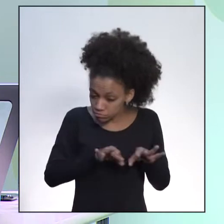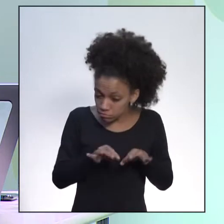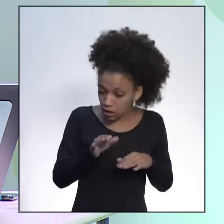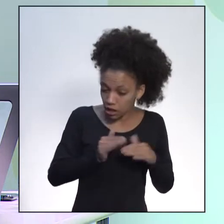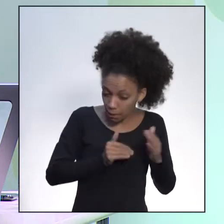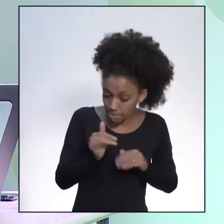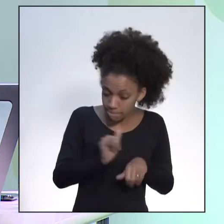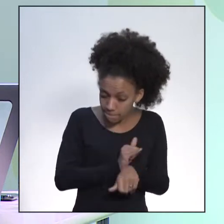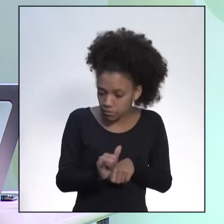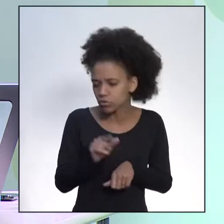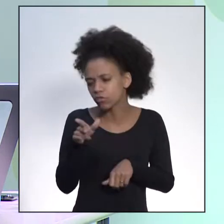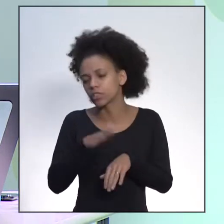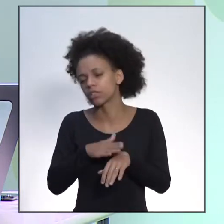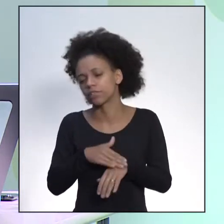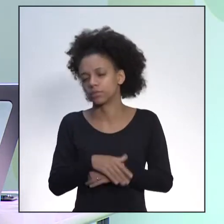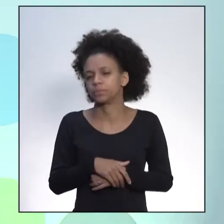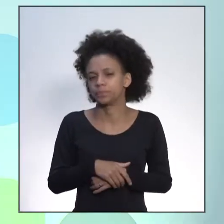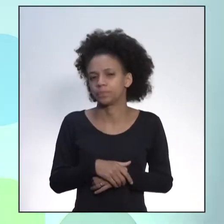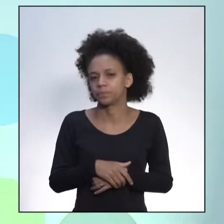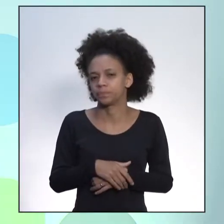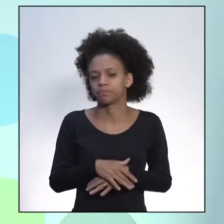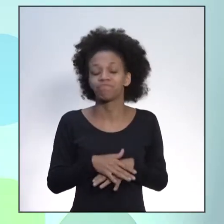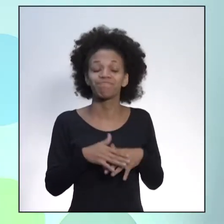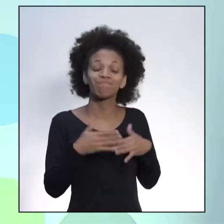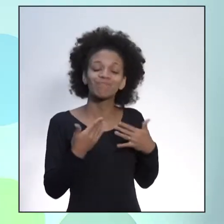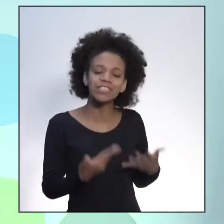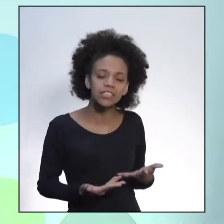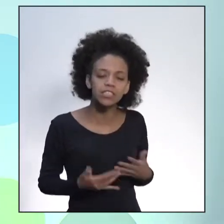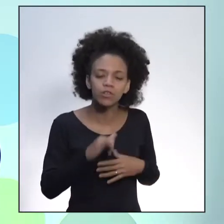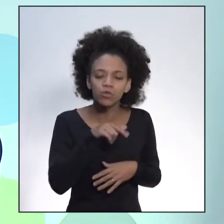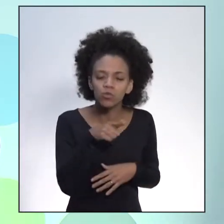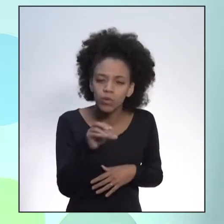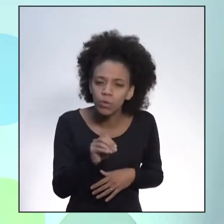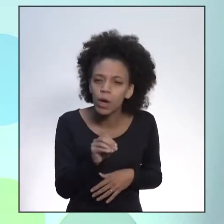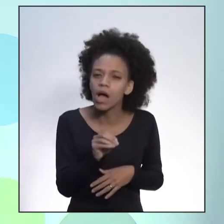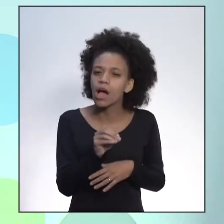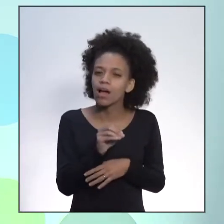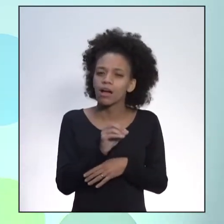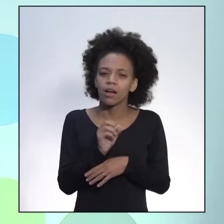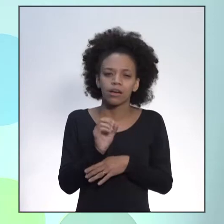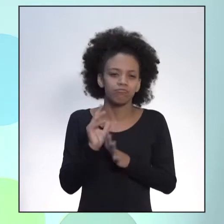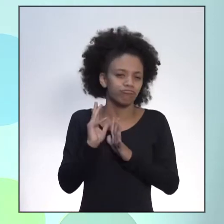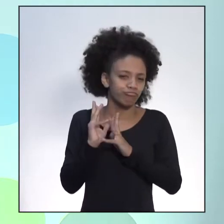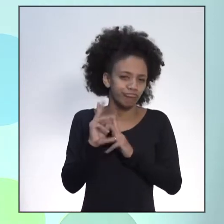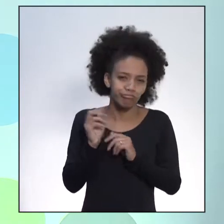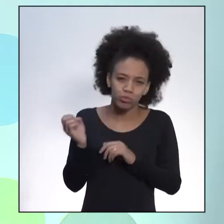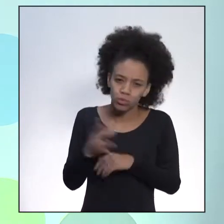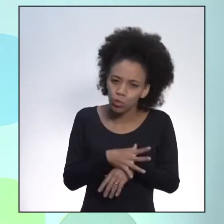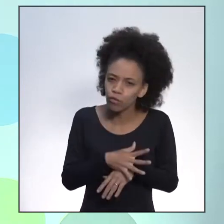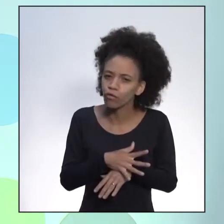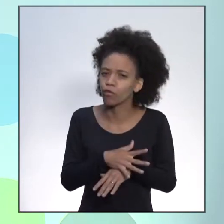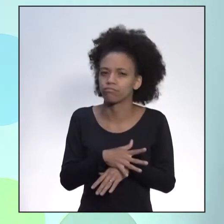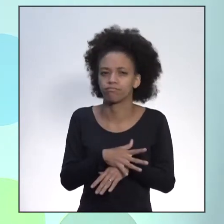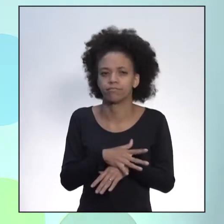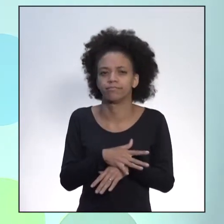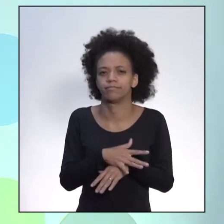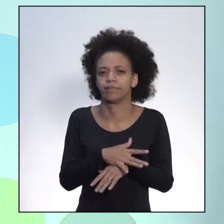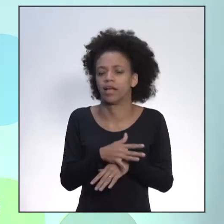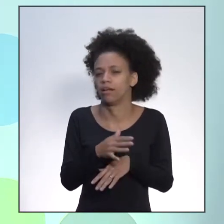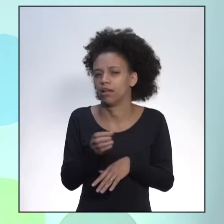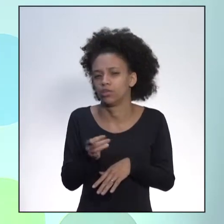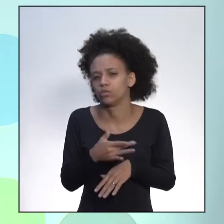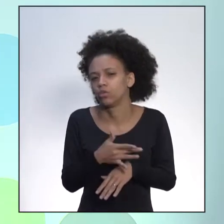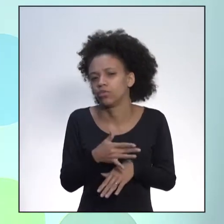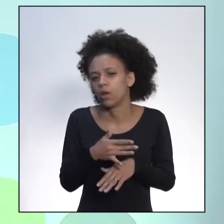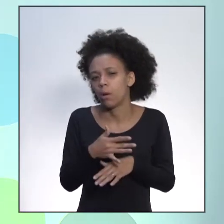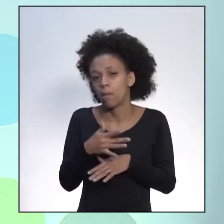feito? Conta pra gente. Então, João, é tudo novo para todo mundo, é novo tanto